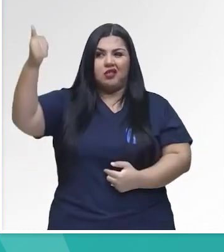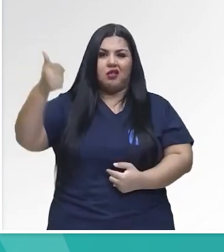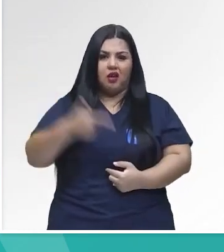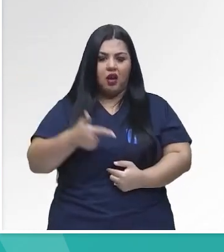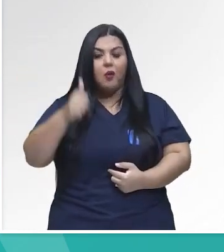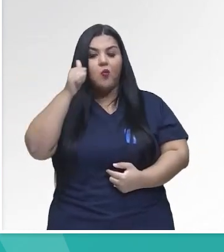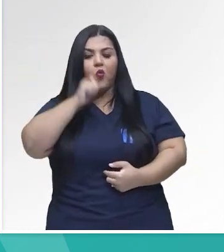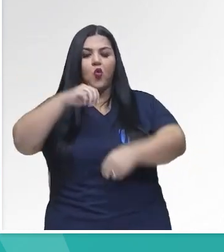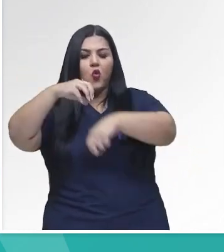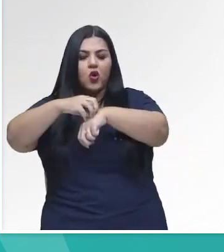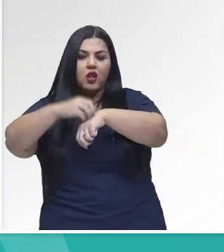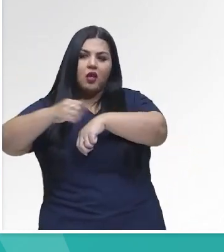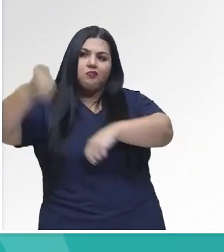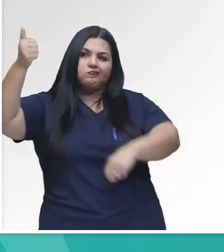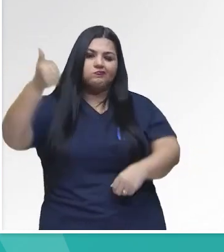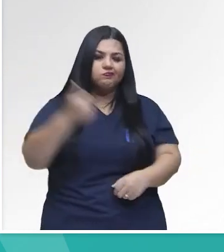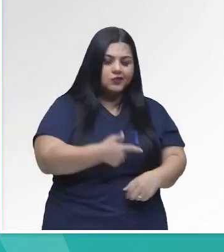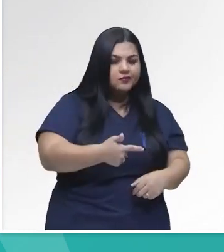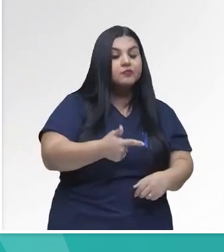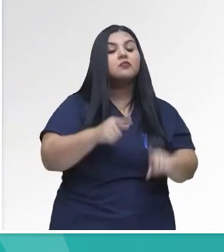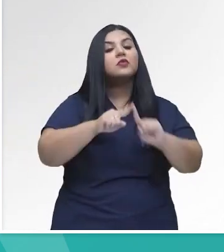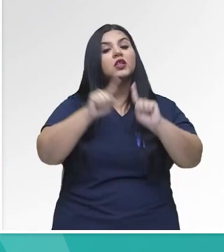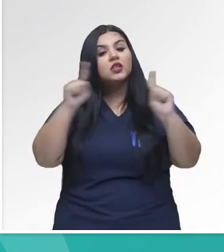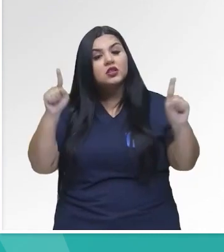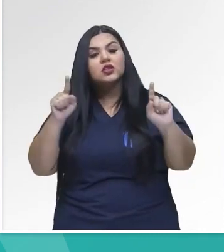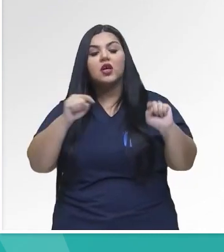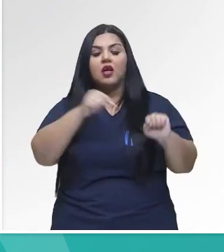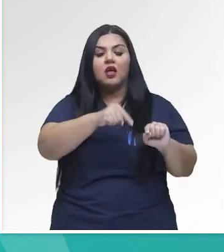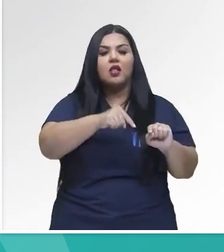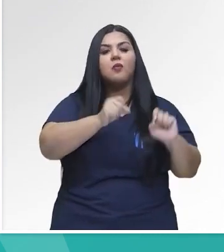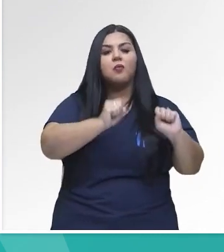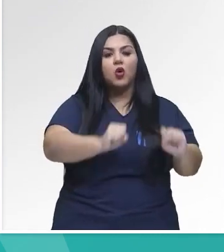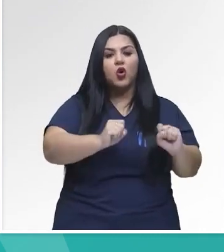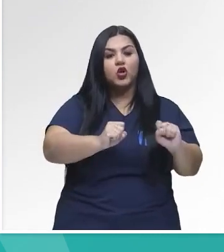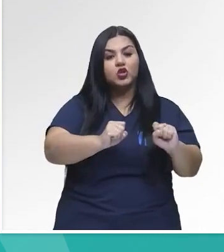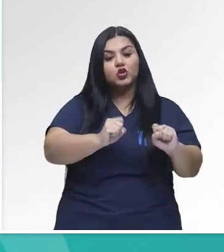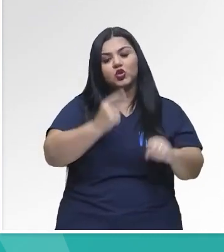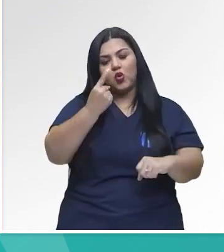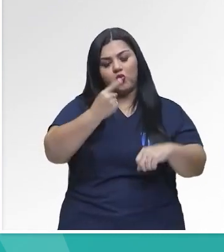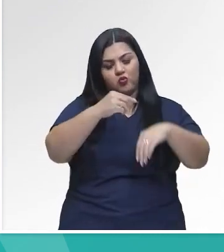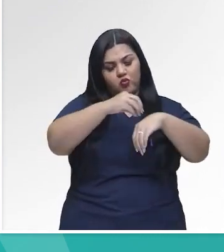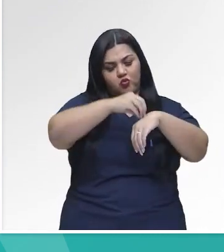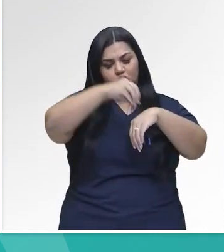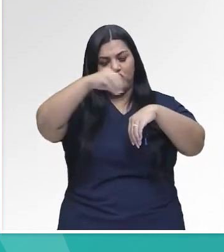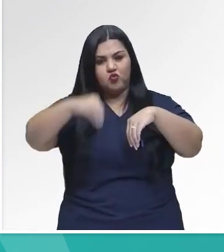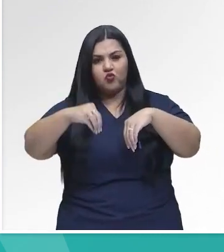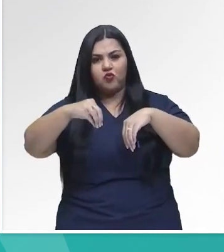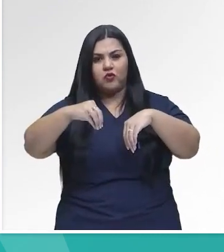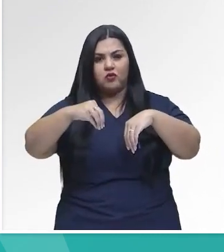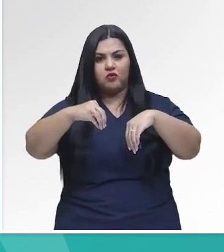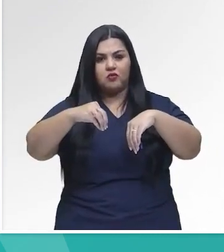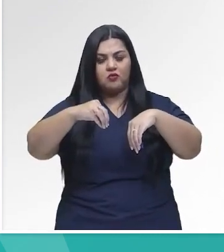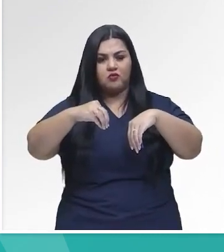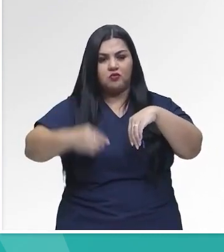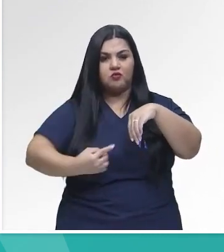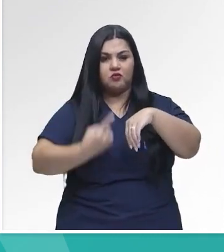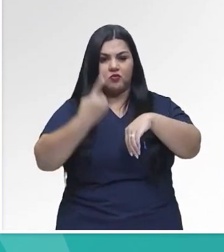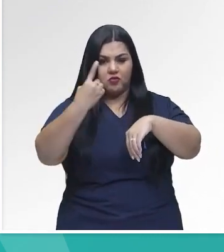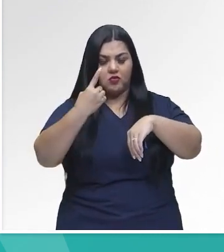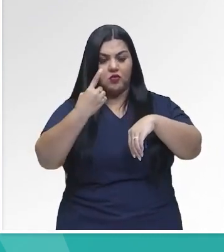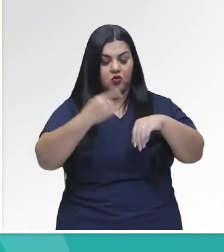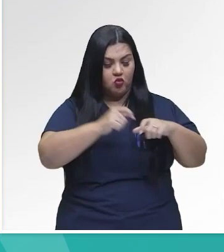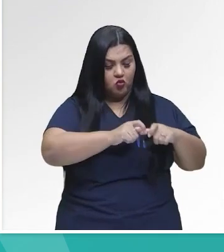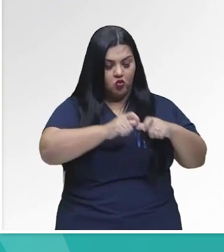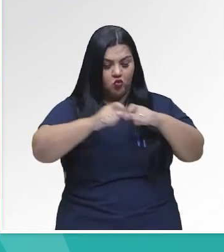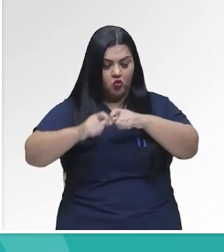todos os lados também. Só que ele pode se deslocar apenas uma casa. Ele desloca apenas uma